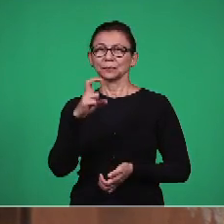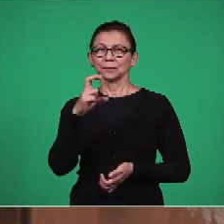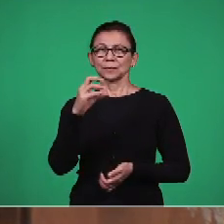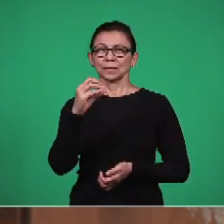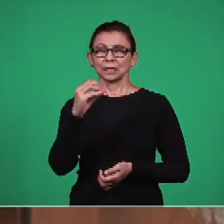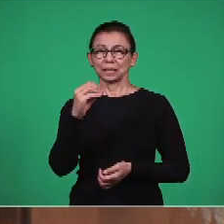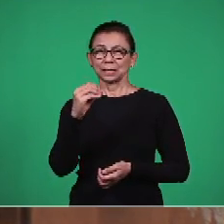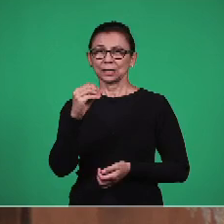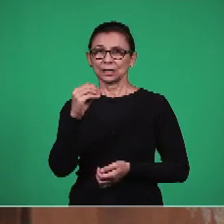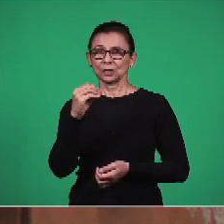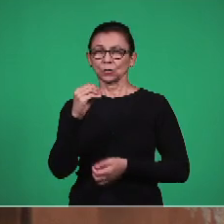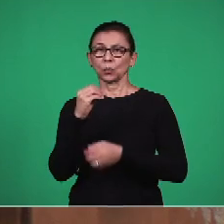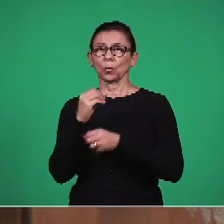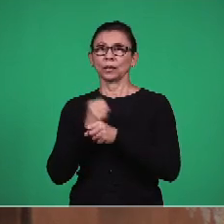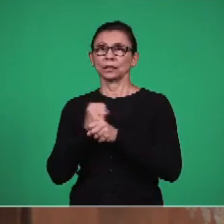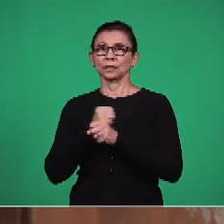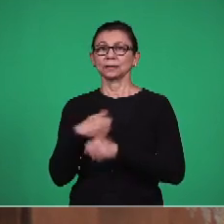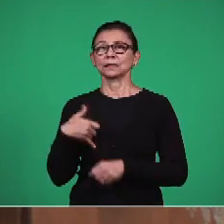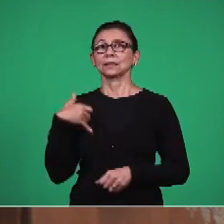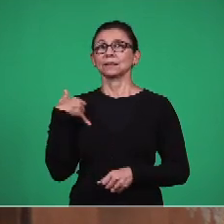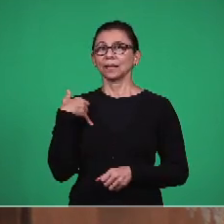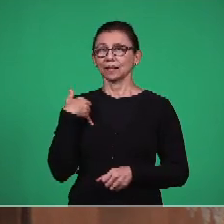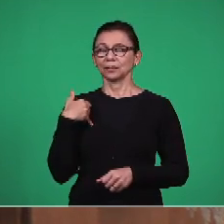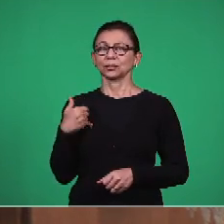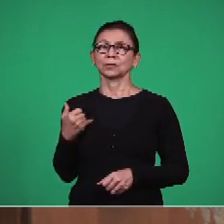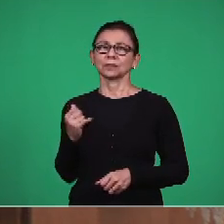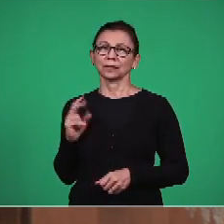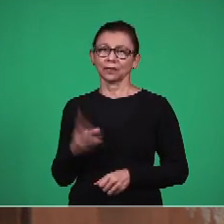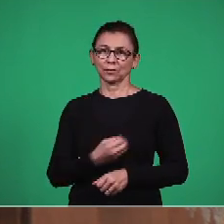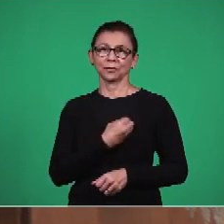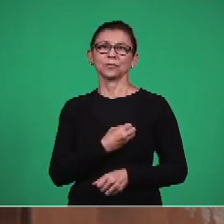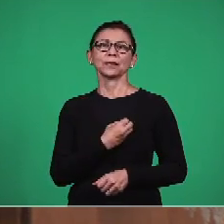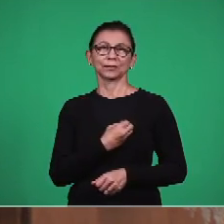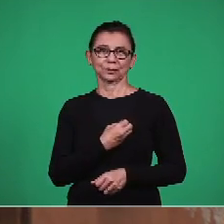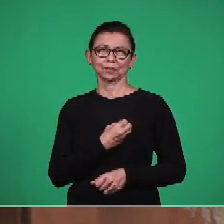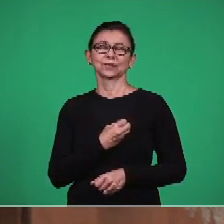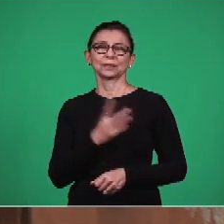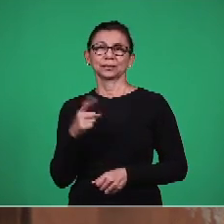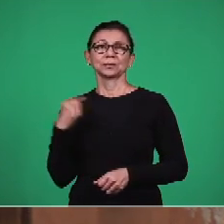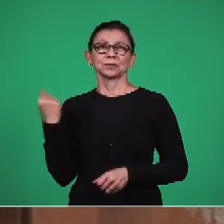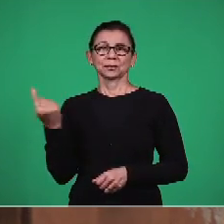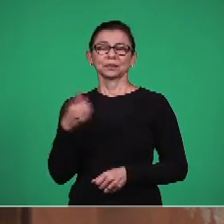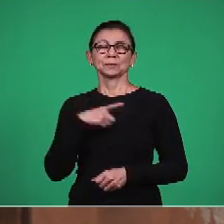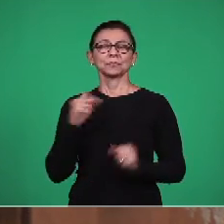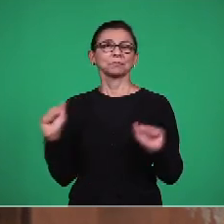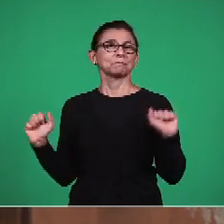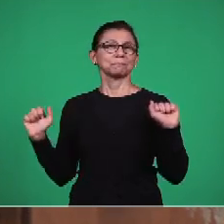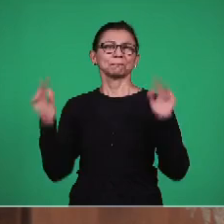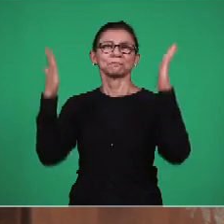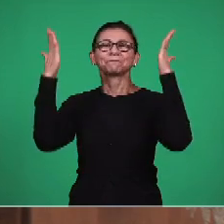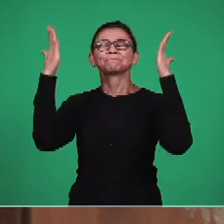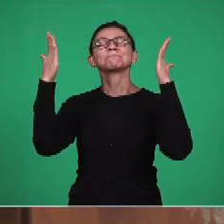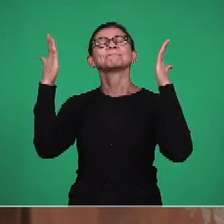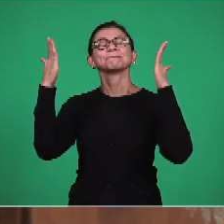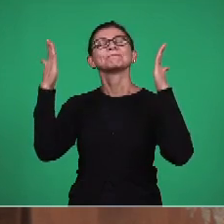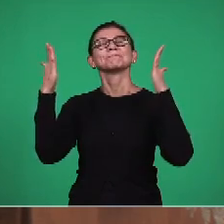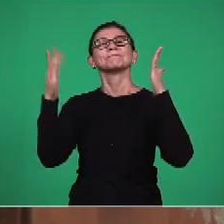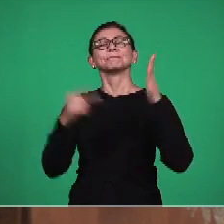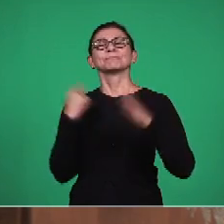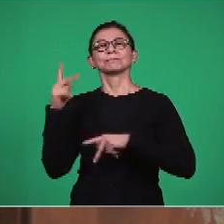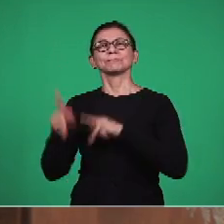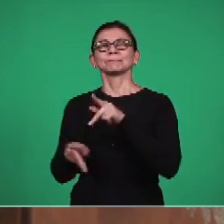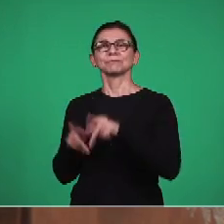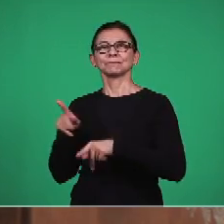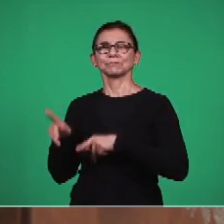Ela já completou 50, agora está vivendo esses 50. E vamos ter uma grande festa do nosso povo diante do